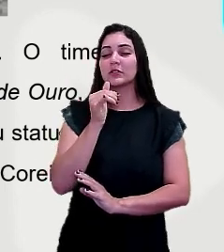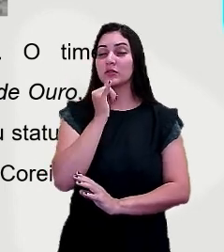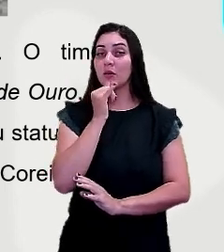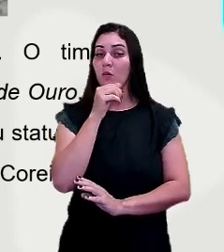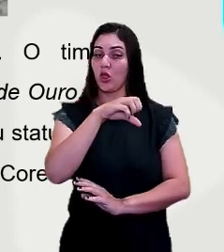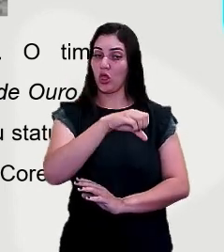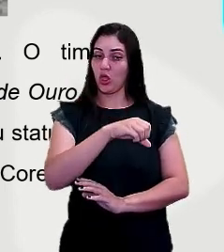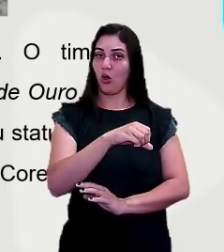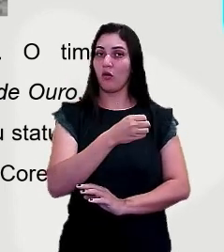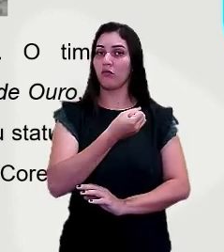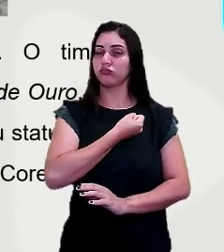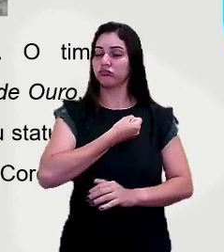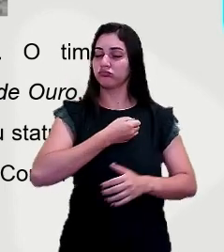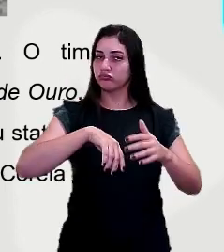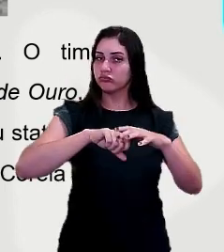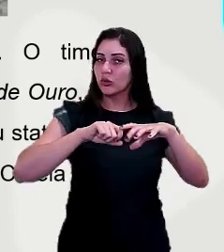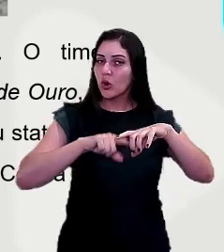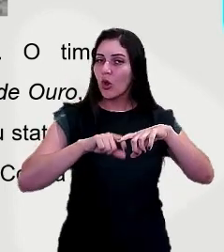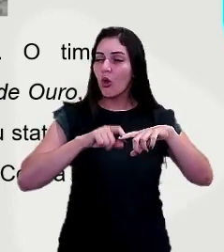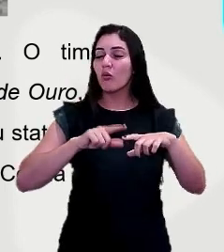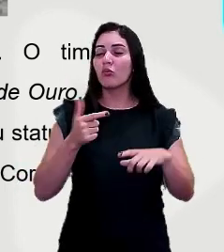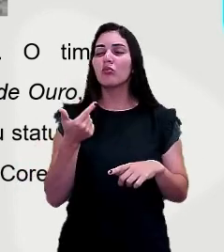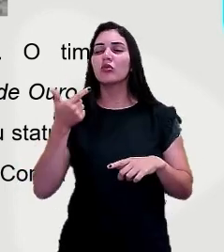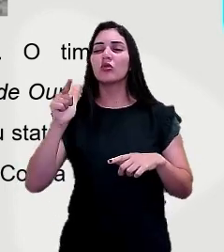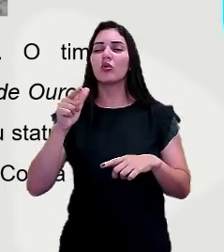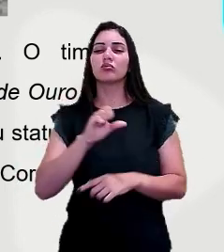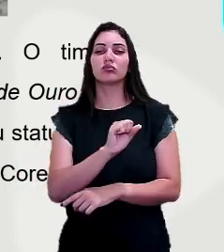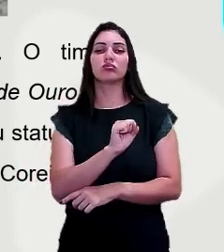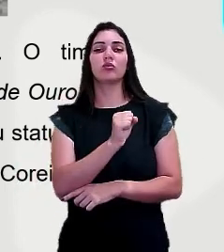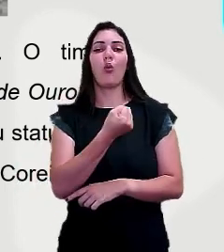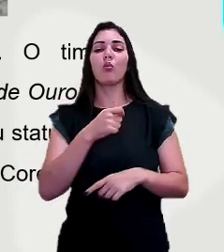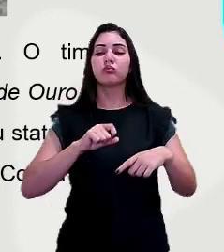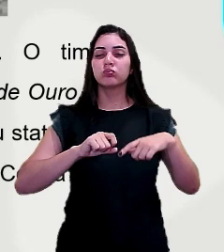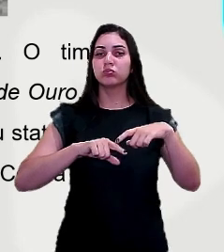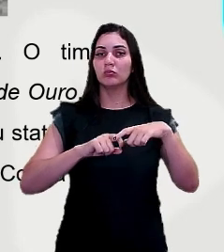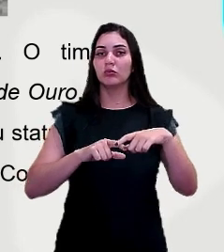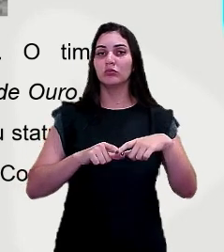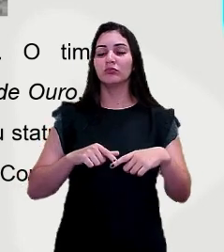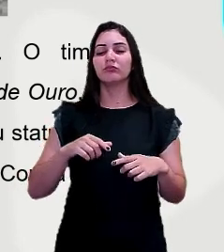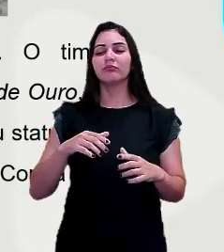pontos e de outro por 8 pontos. Então ele era o time favorito.